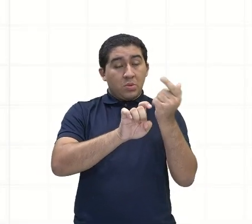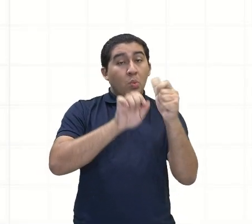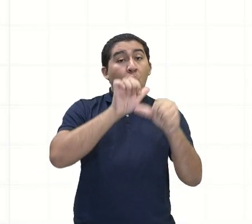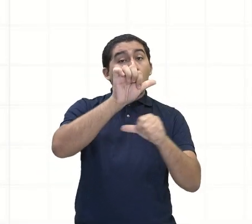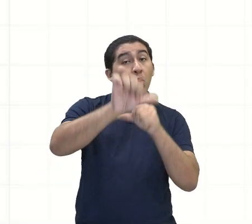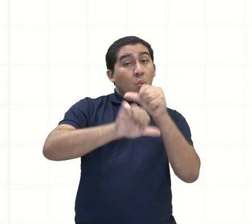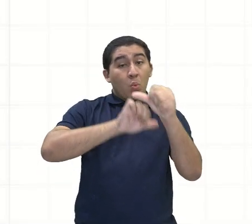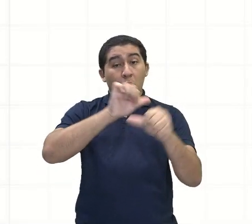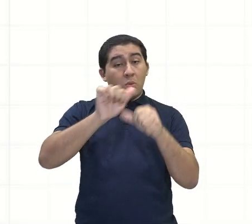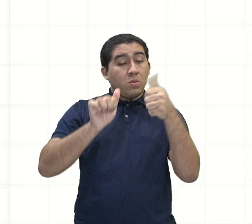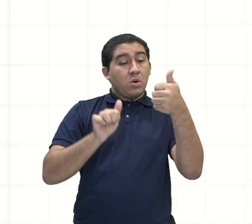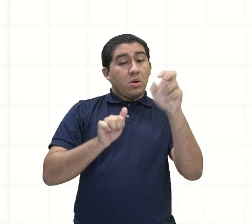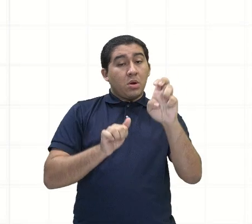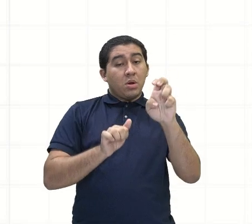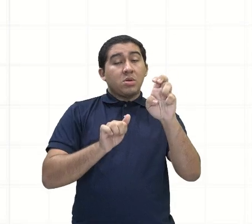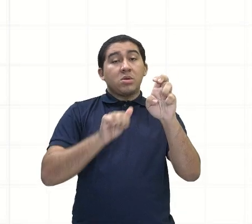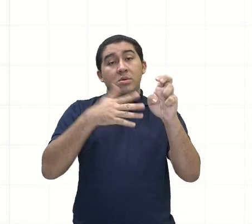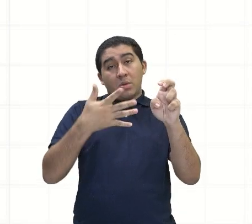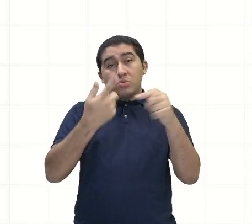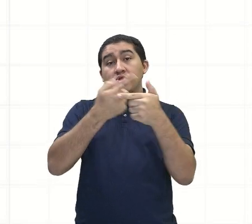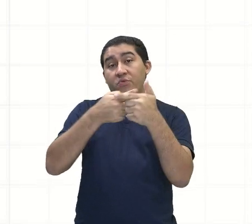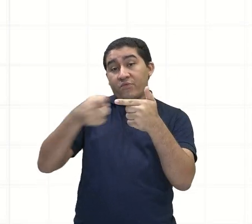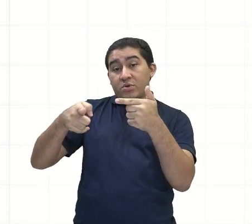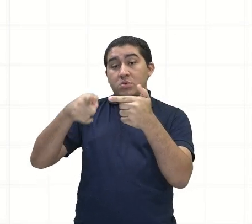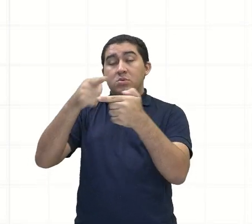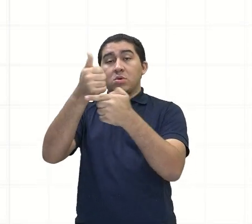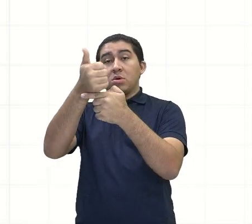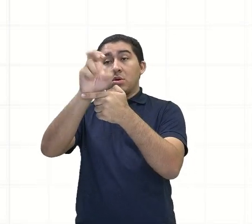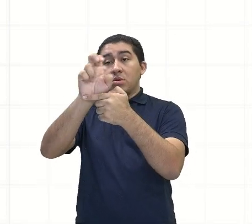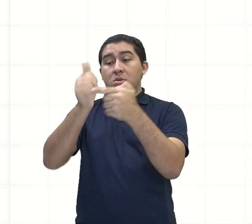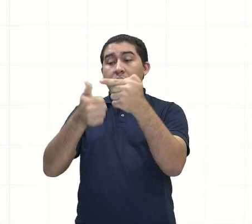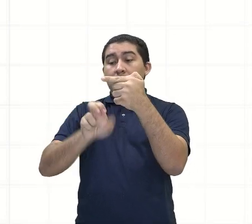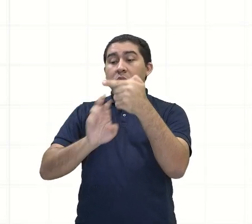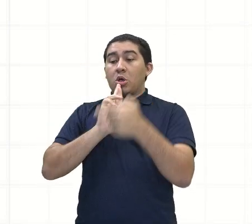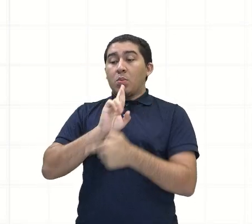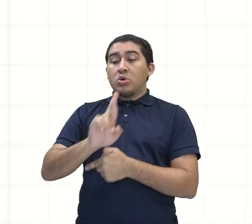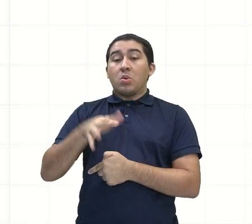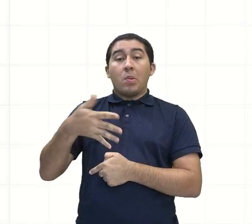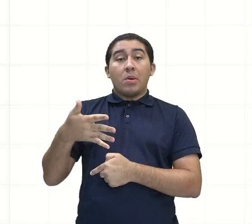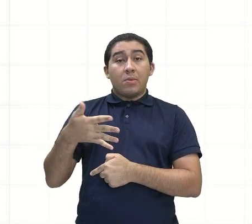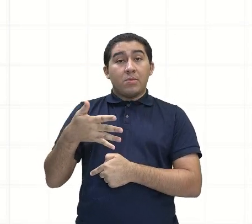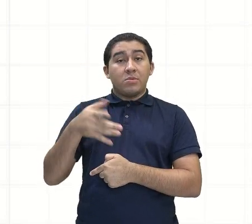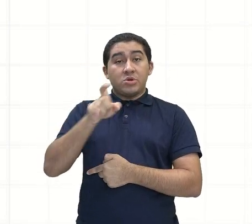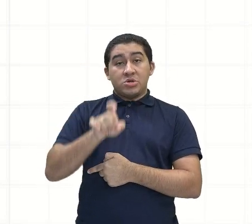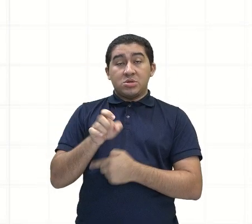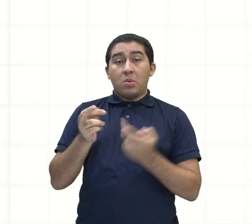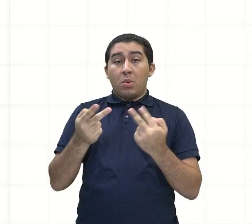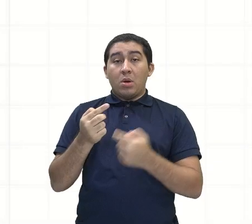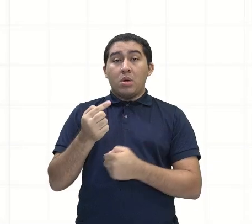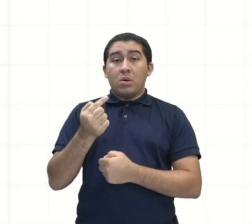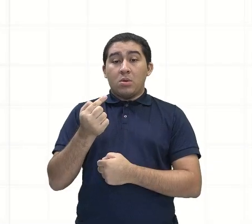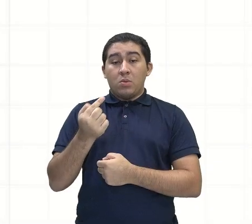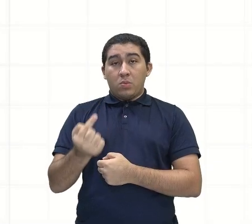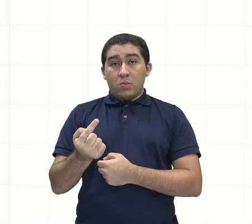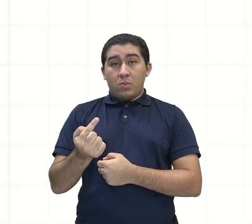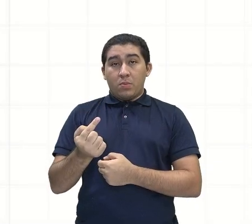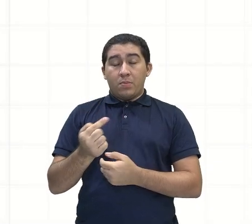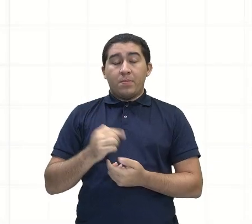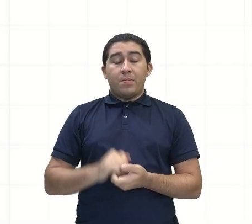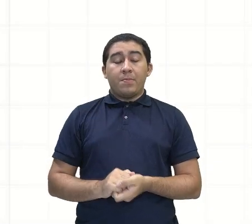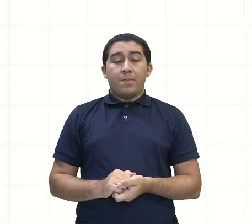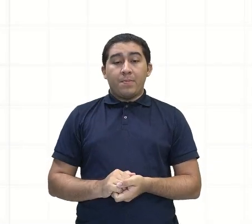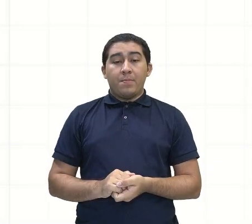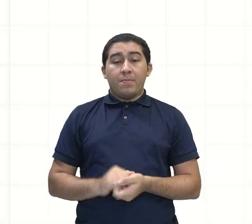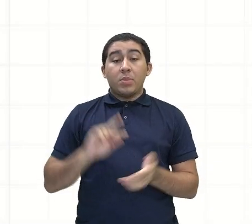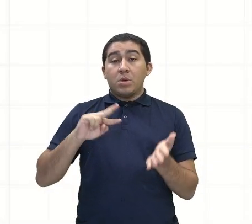E divide 15 por 15. x é igual a 1.